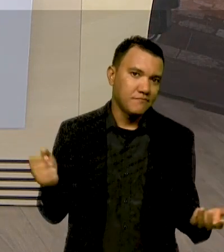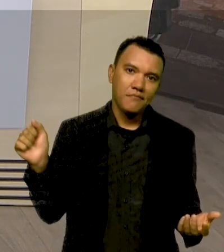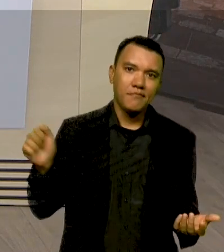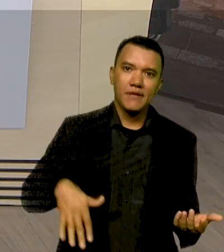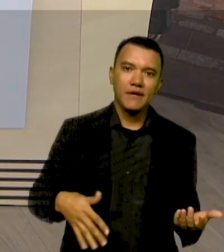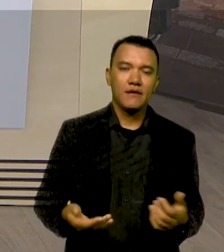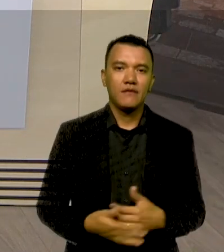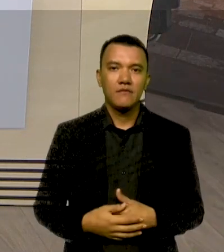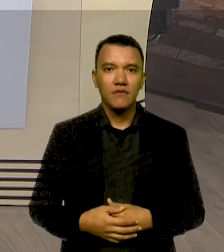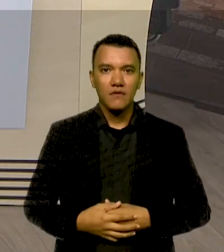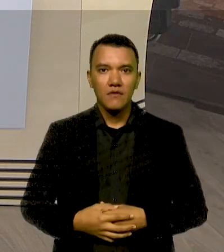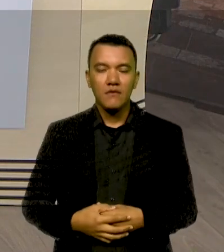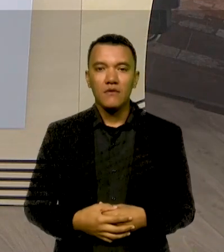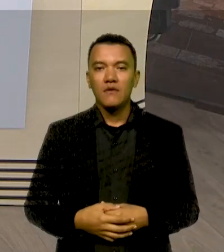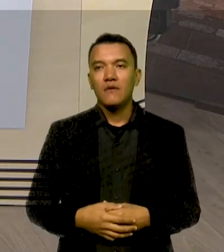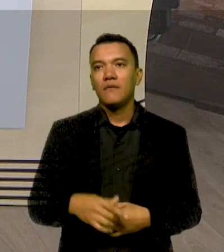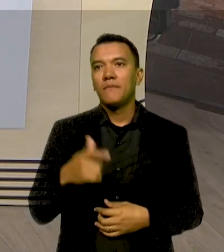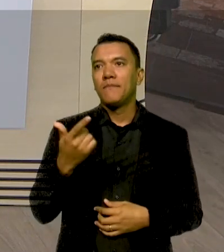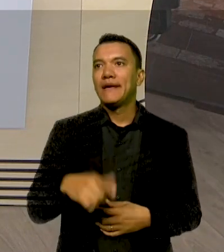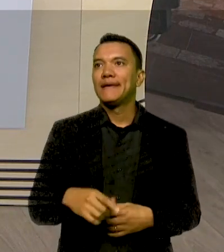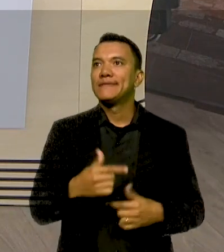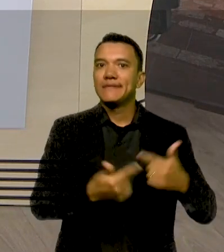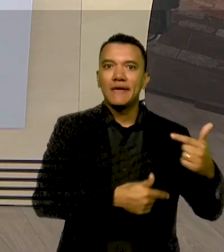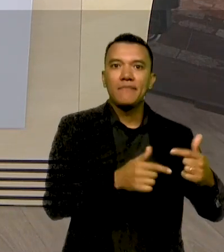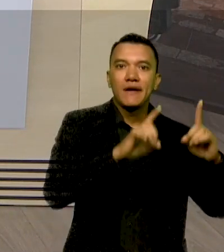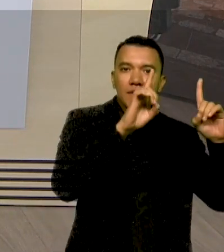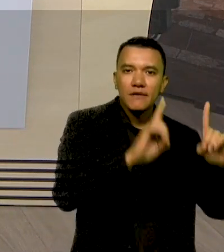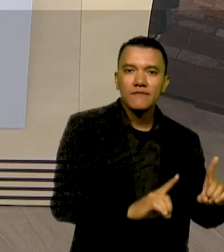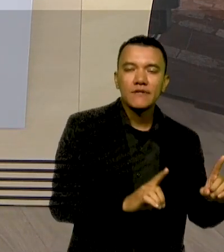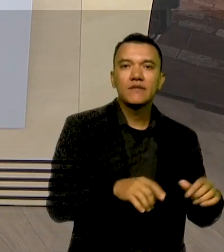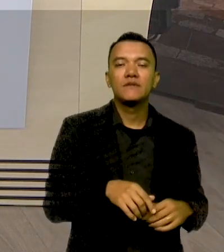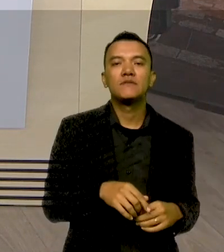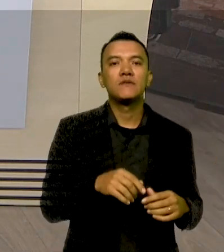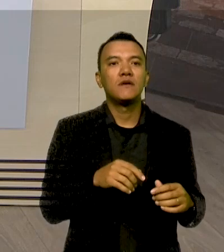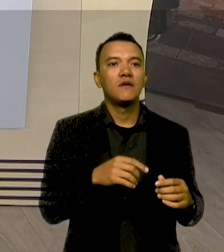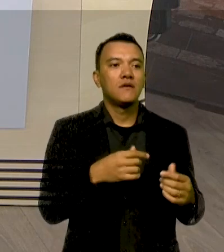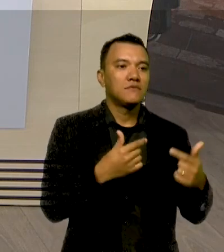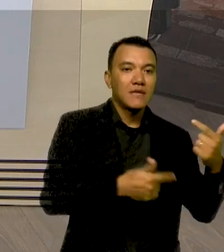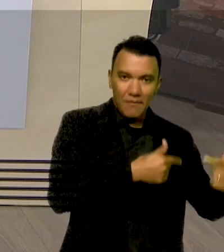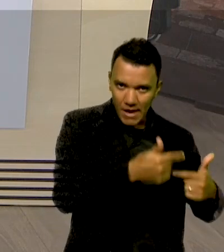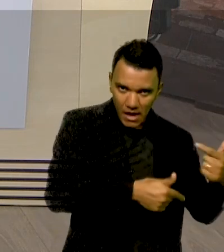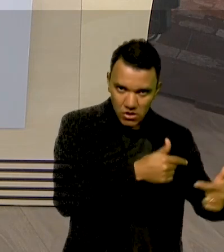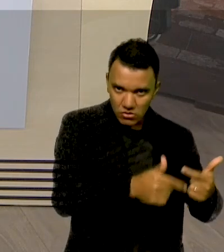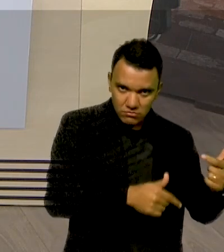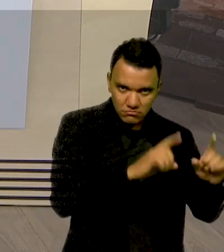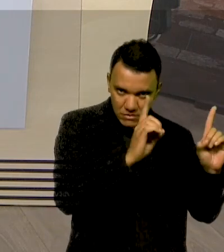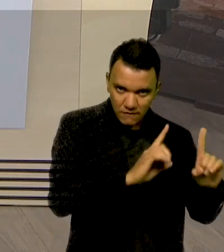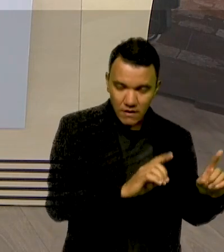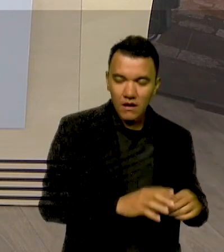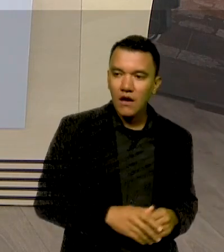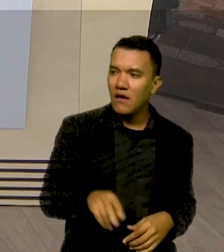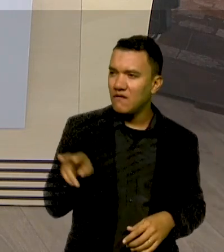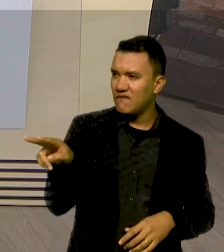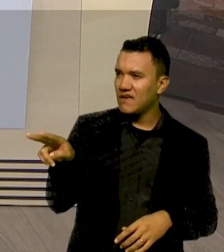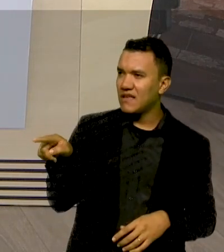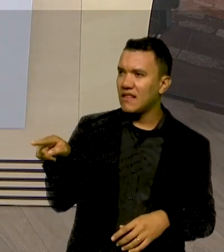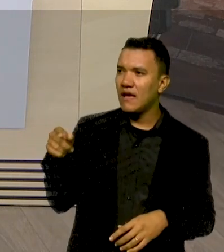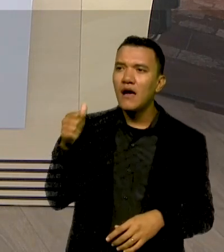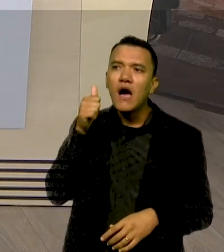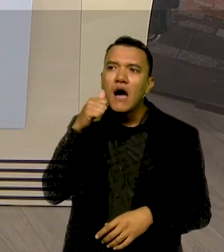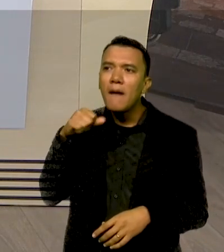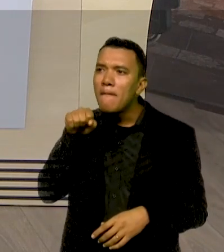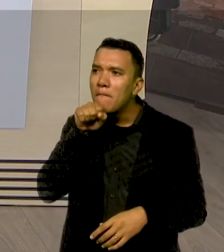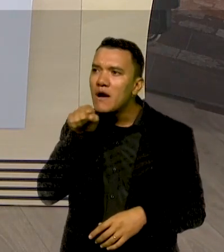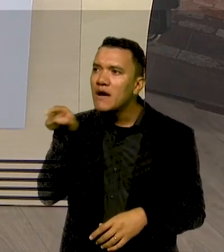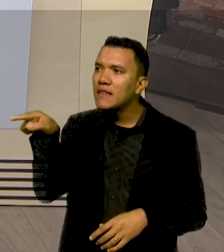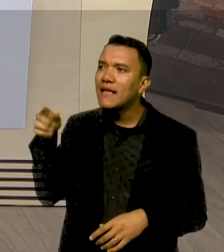De nada me adianta trabalhar com pessoas com deficiência se na hora que eu olho uma mãe com uma criança autista em crise, eu sou o primeiro a